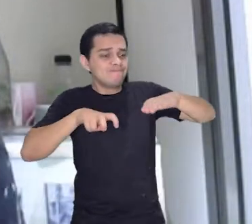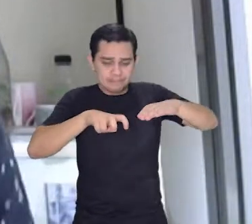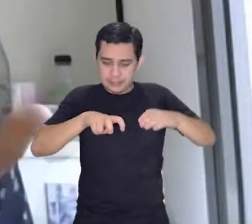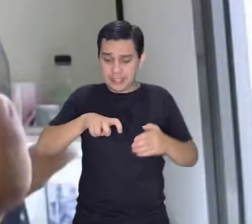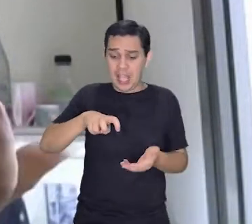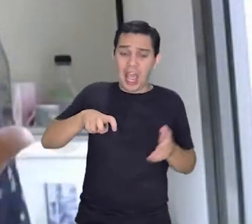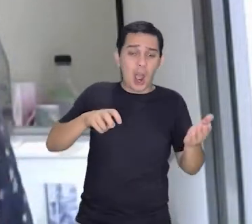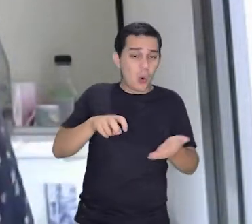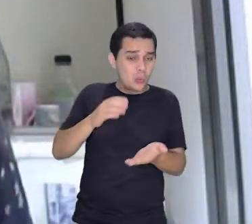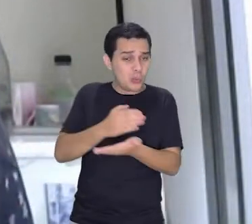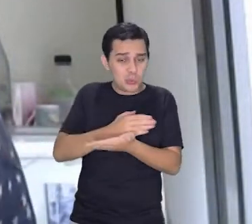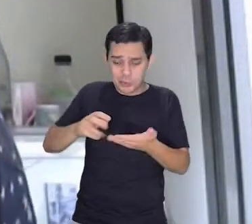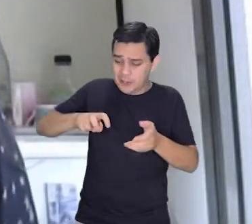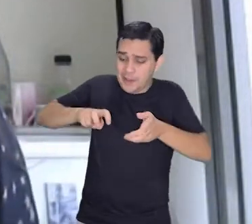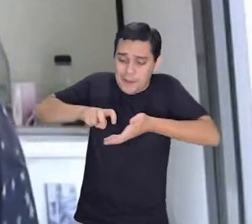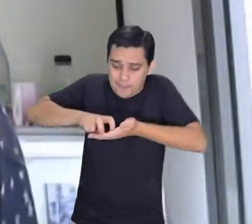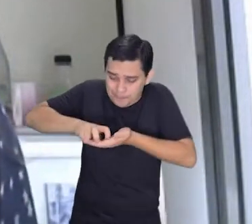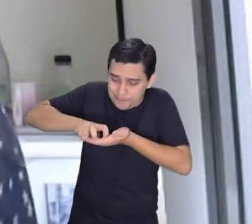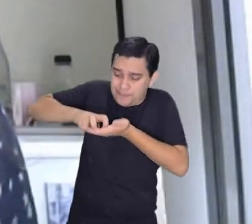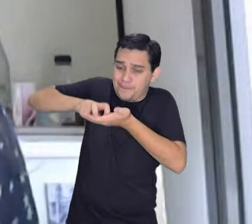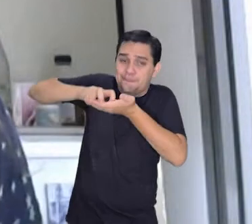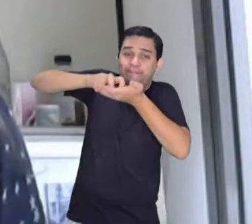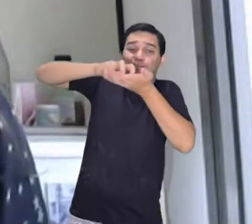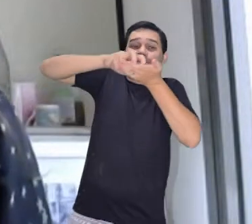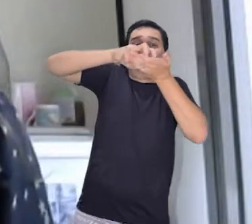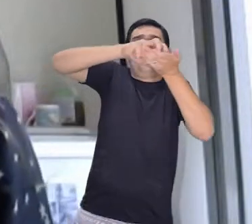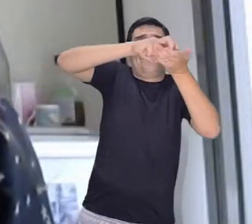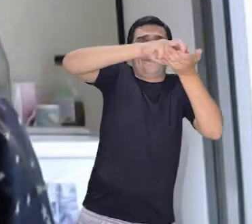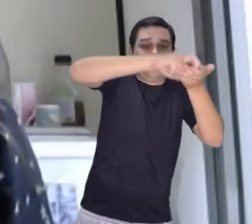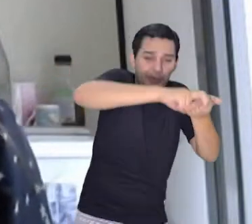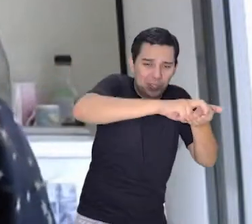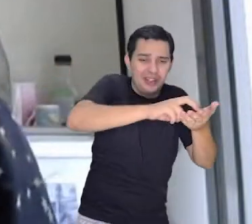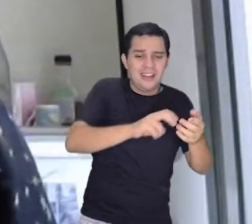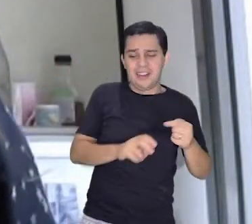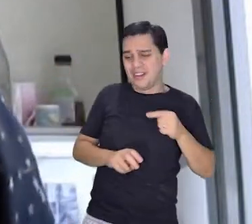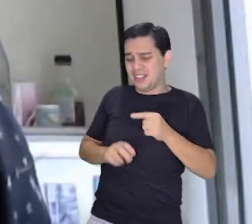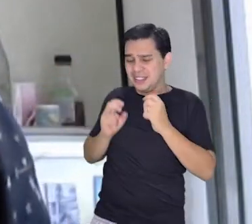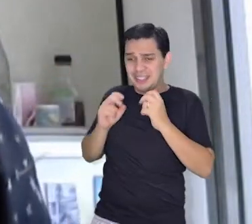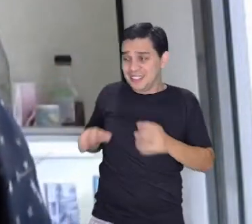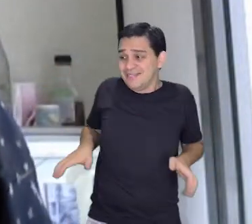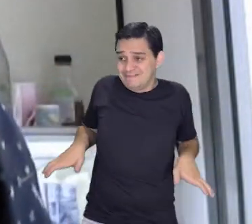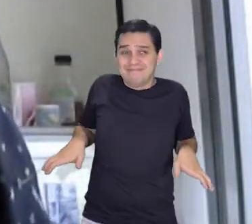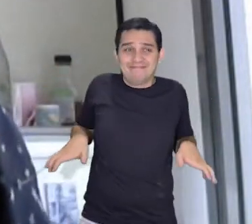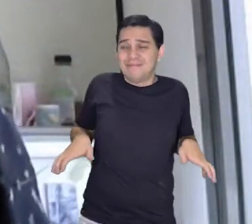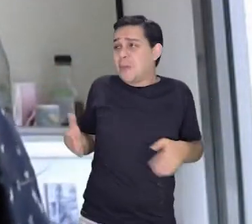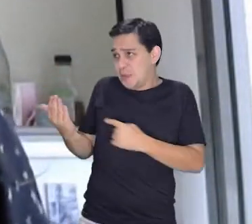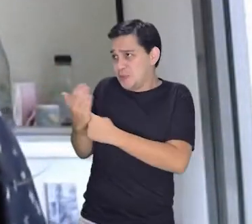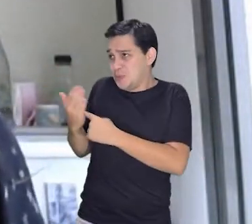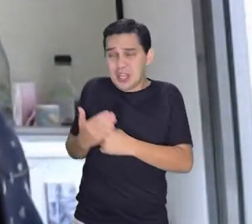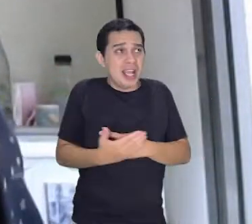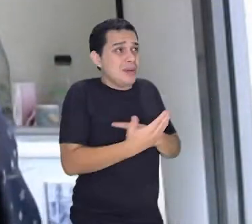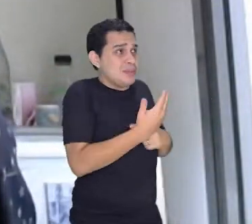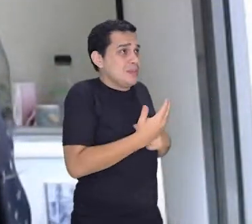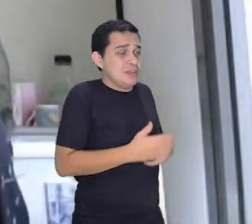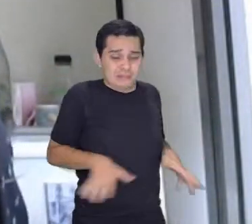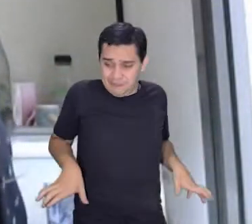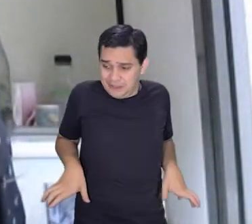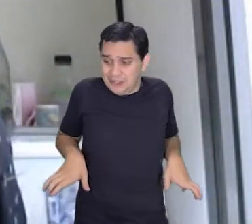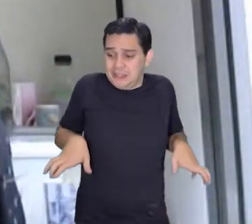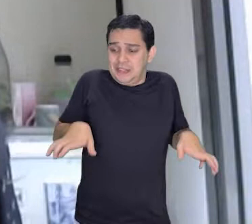né, que elas passam, assim, é vexatório, né? Elas passam por constrangimentos ao terem que